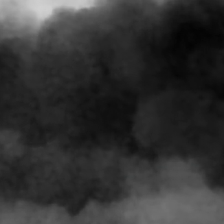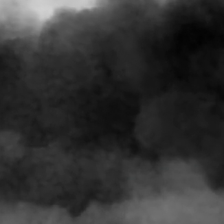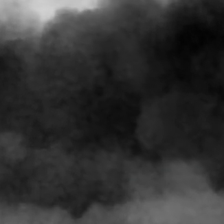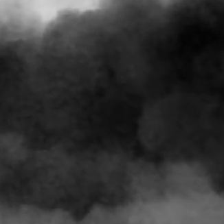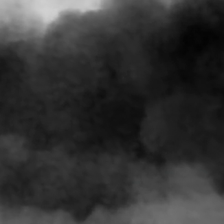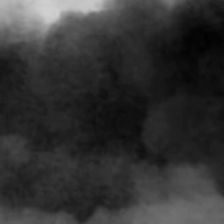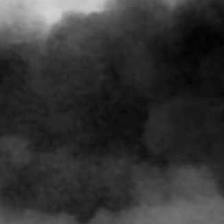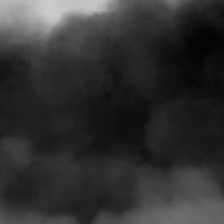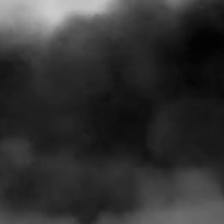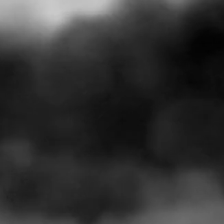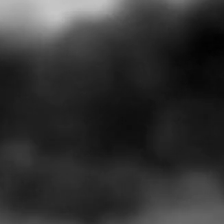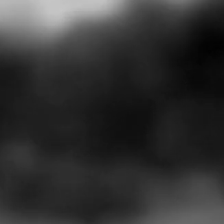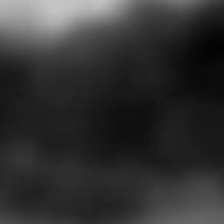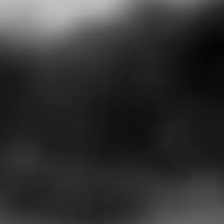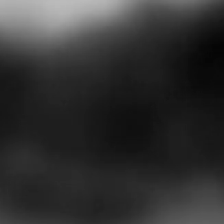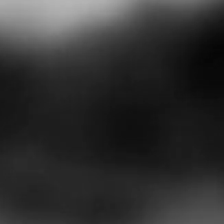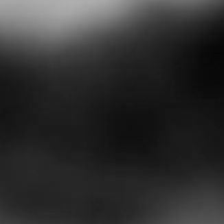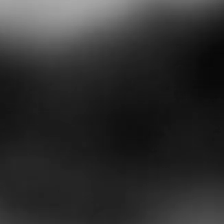o